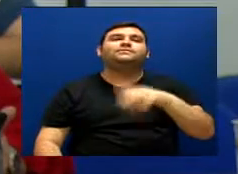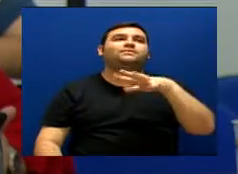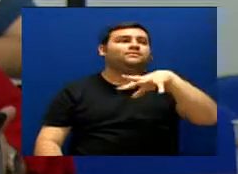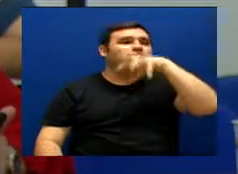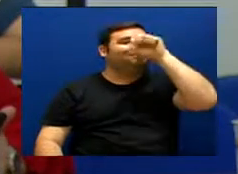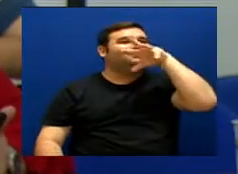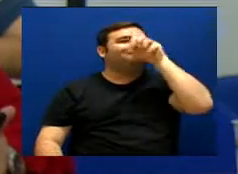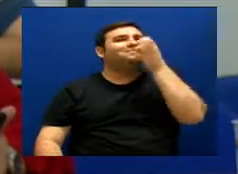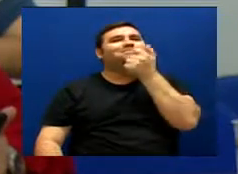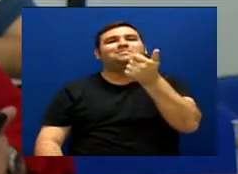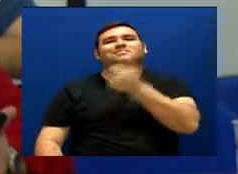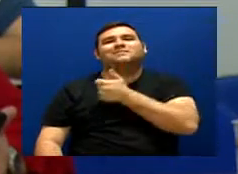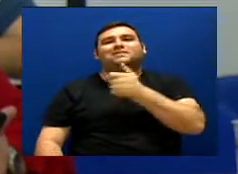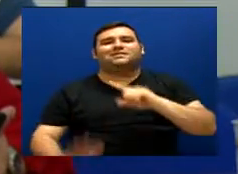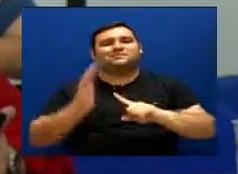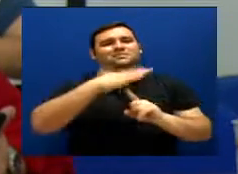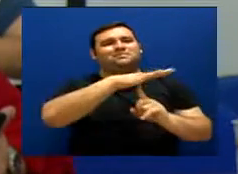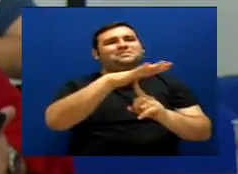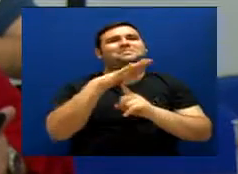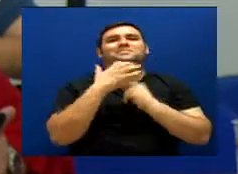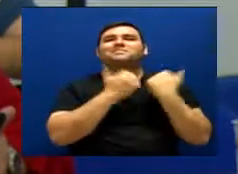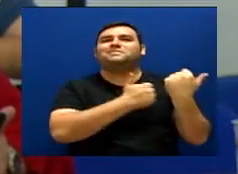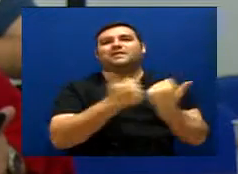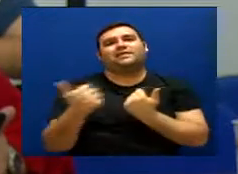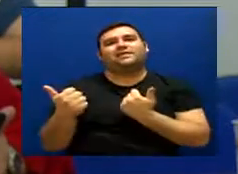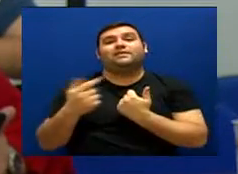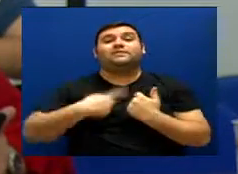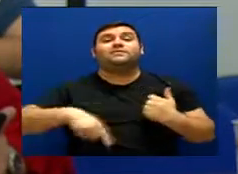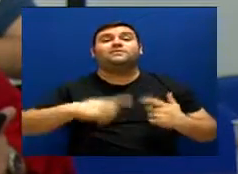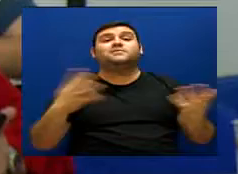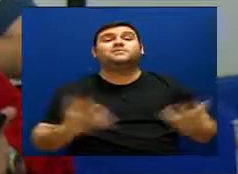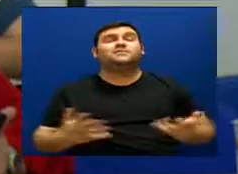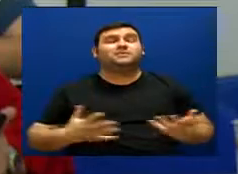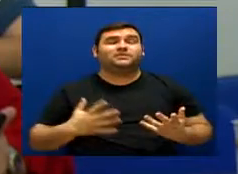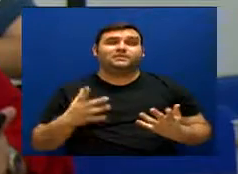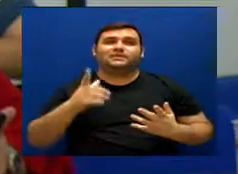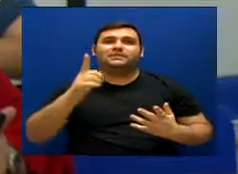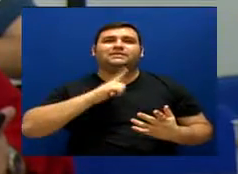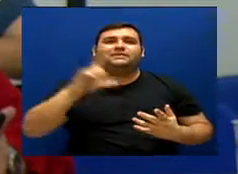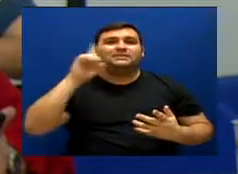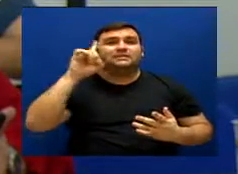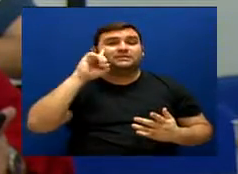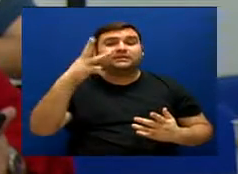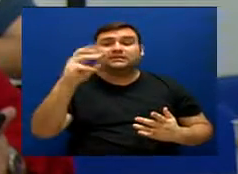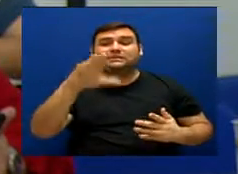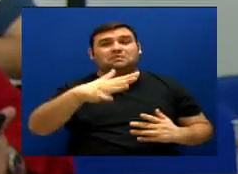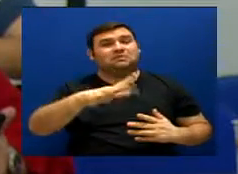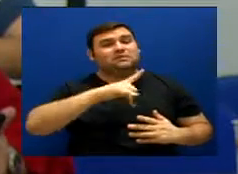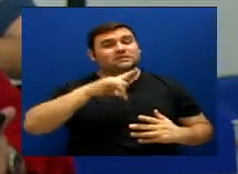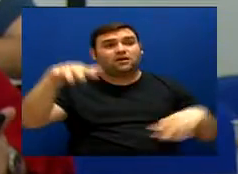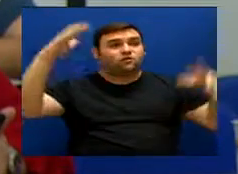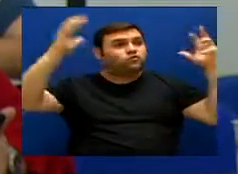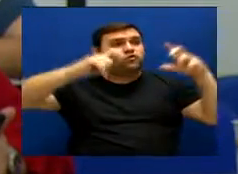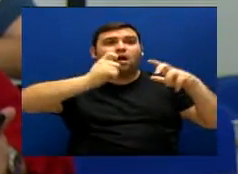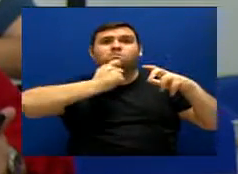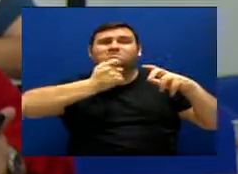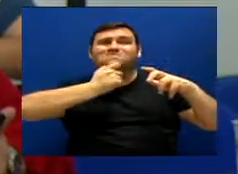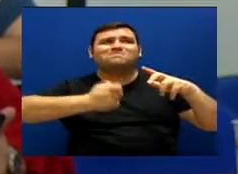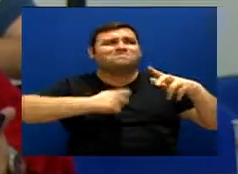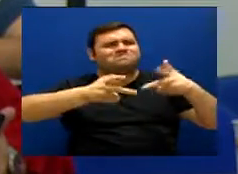ar, né? Do nosso meio ambiente. Nós que estamos hoje aí há vários, mais de 30 dias sem chuva, basicamente, a gente